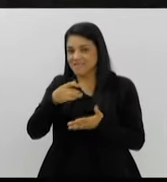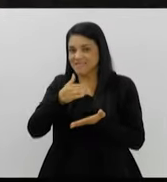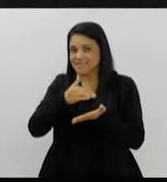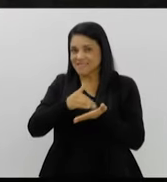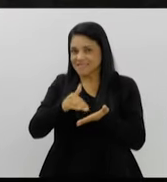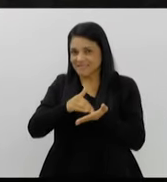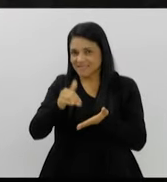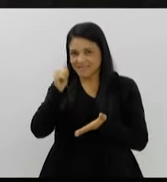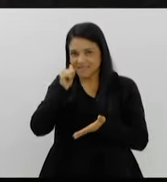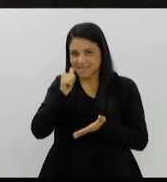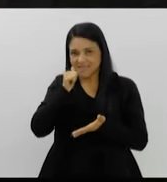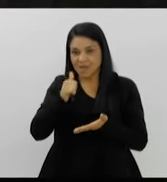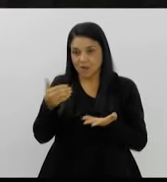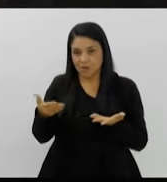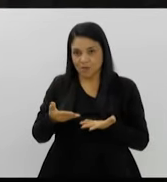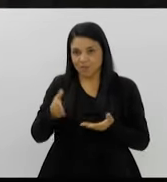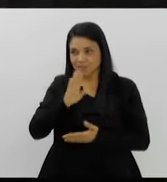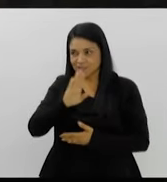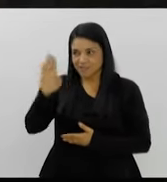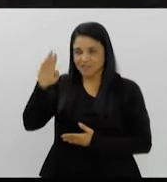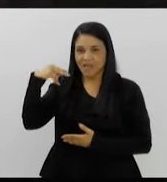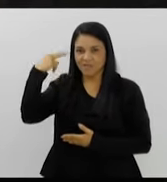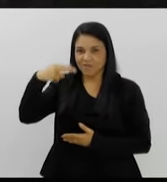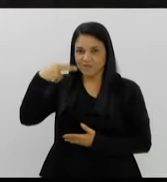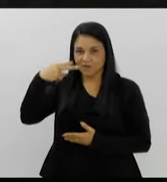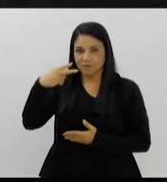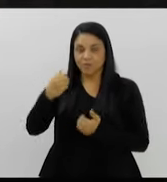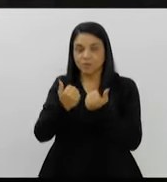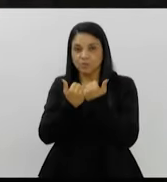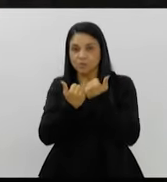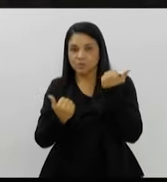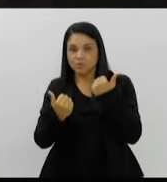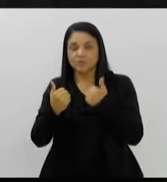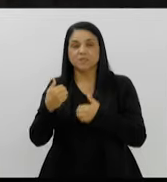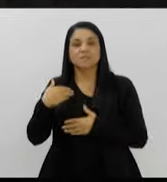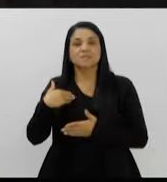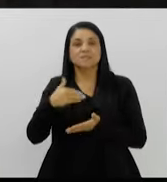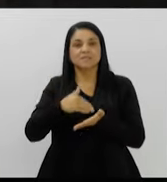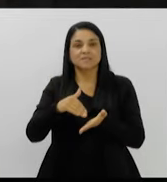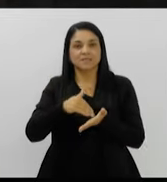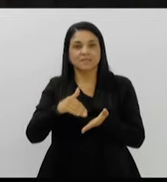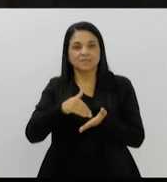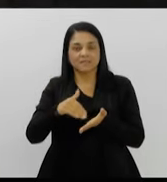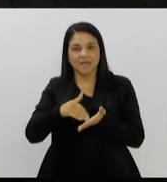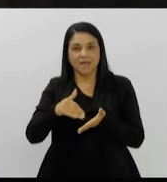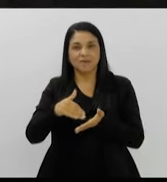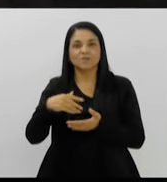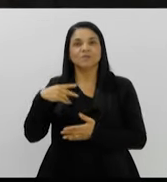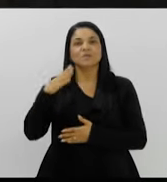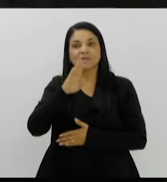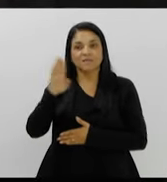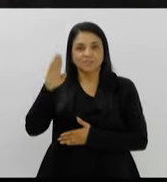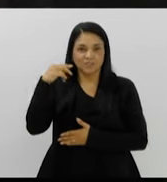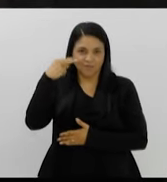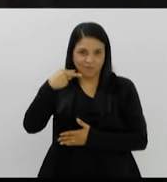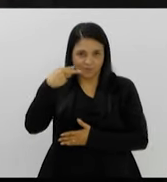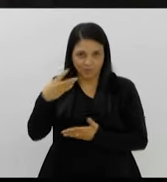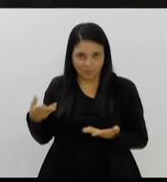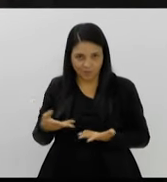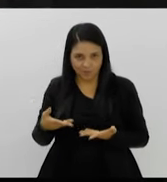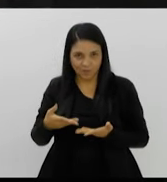hoje candidata a vereadora o ex subsecretário de saúde hoje candidato a vereador entre